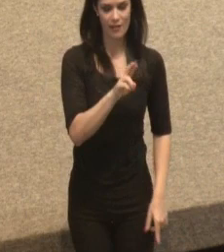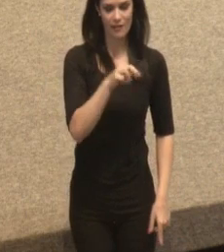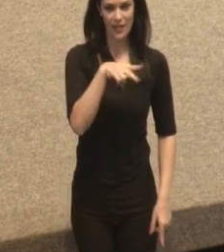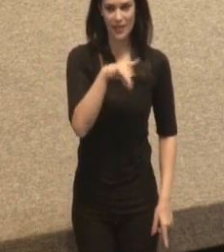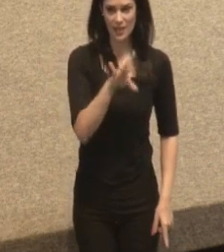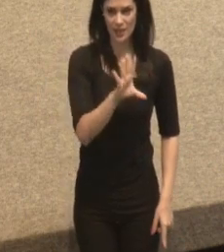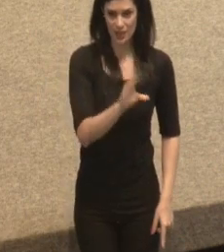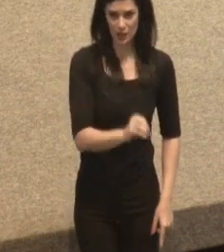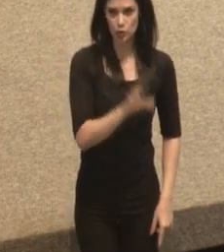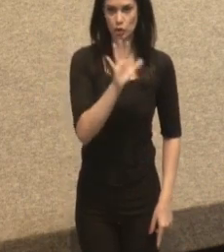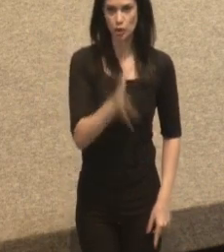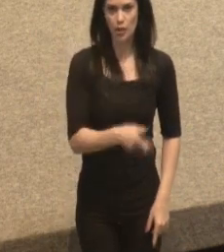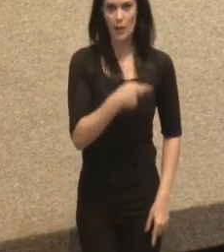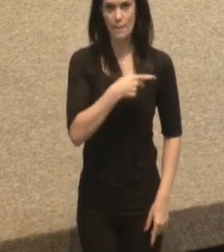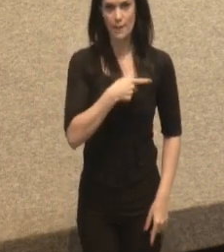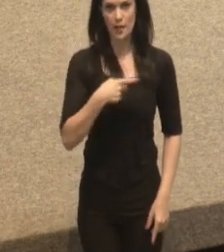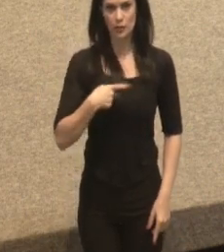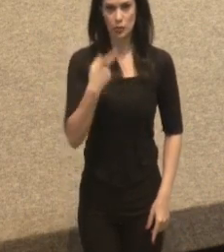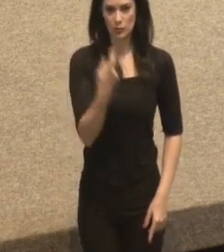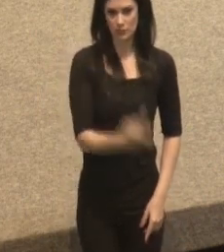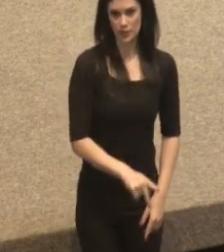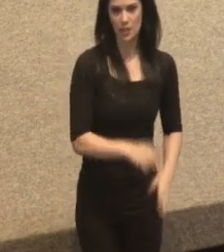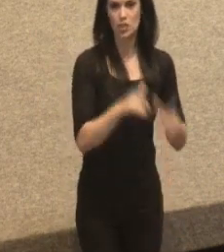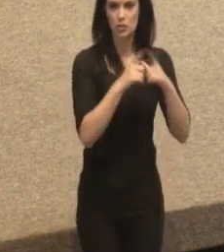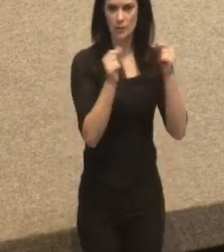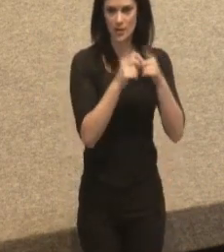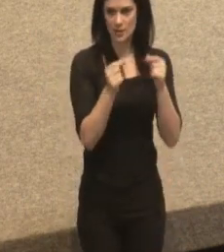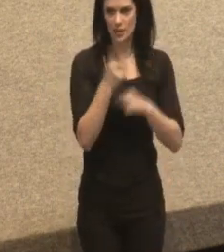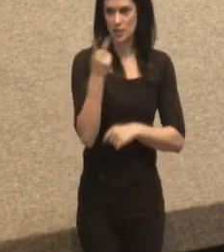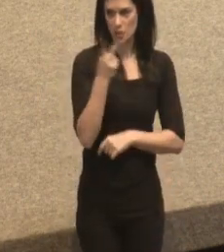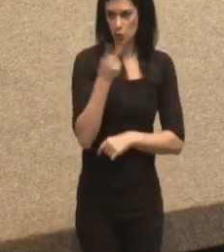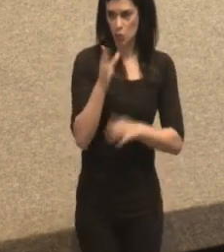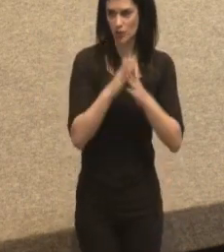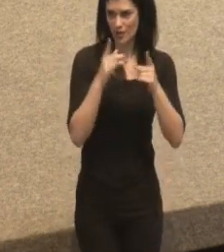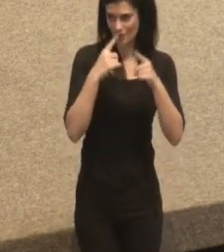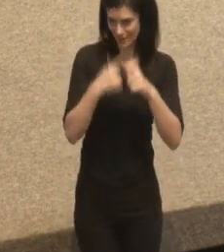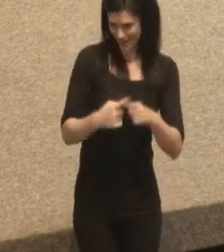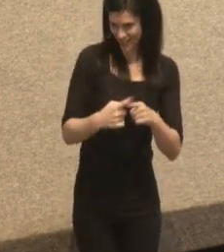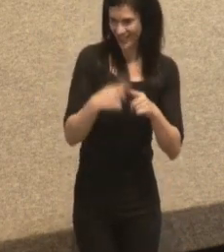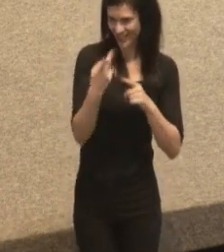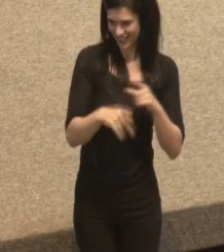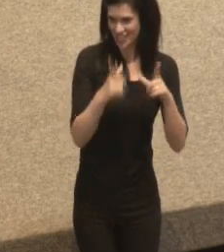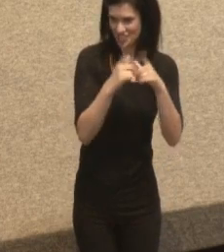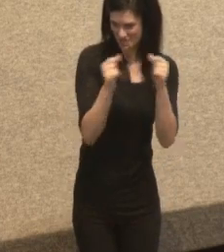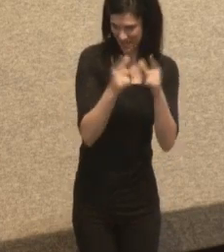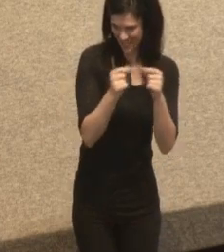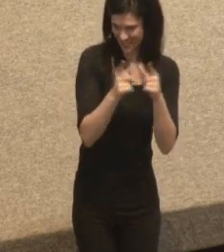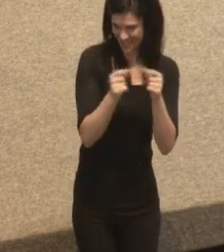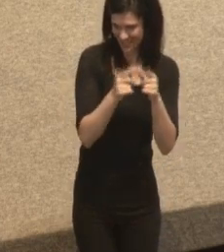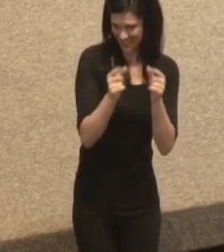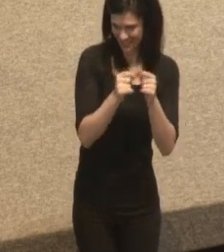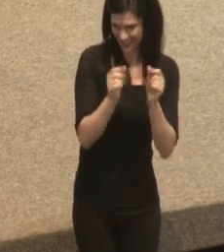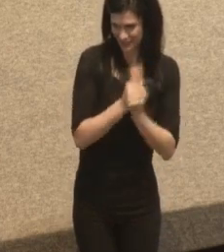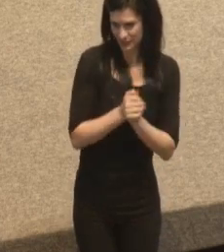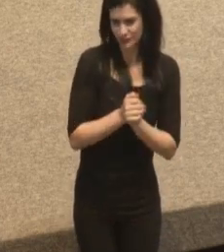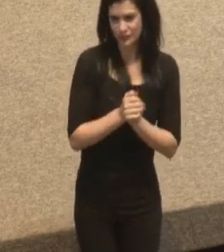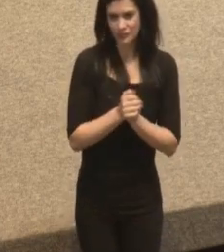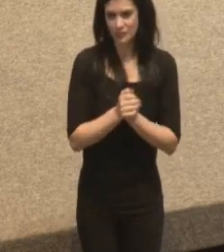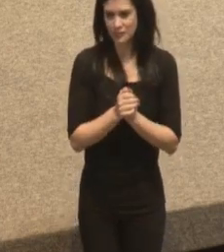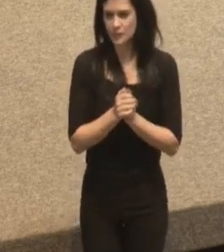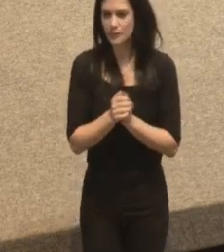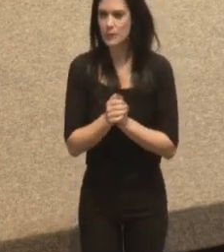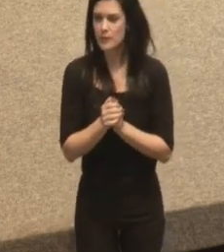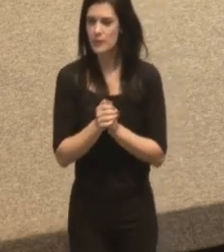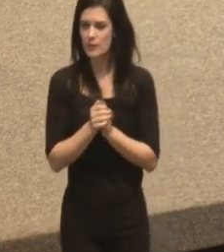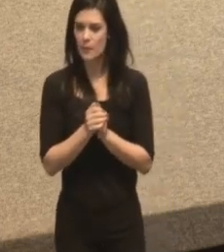igreja batista do Plano. Ele tem estado aqui na Memorial por 12 anos,